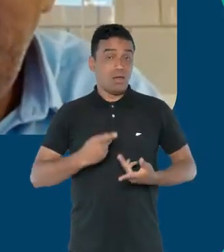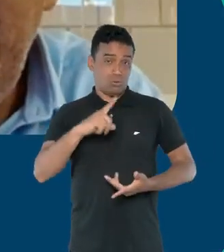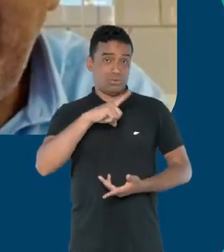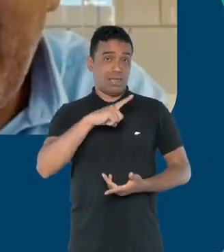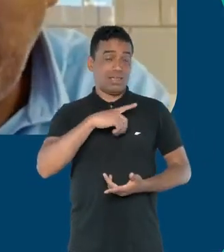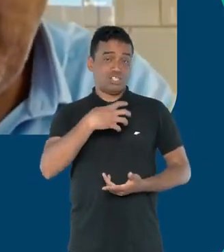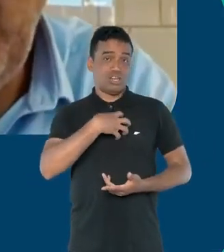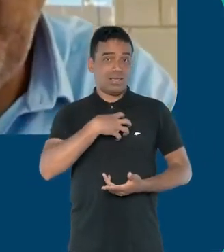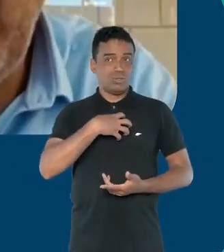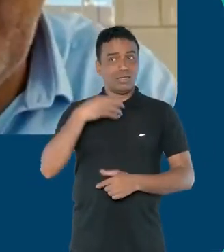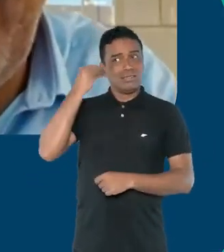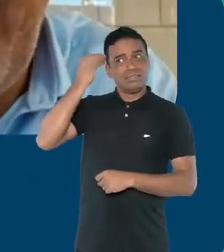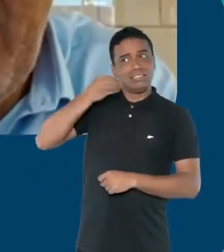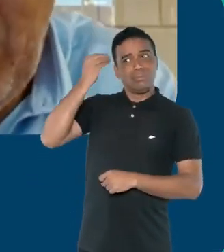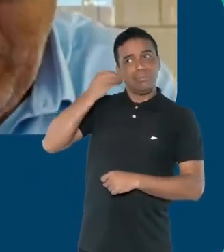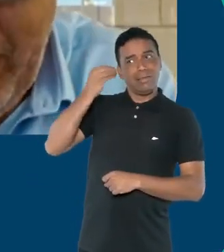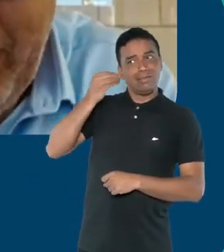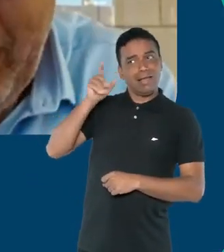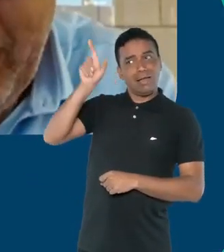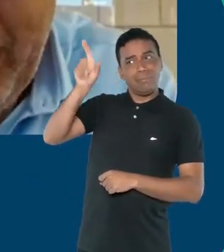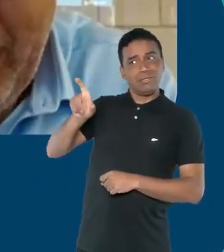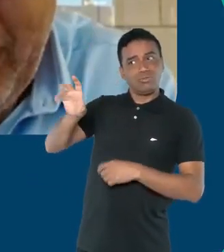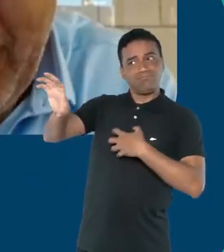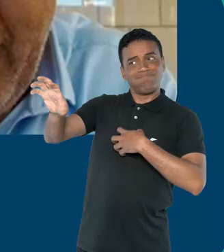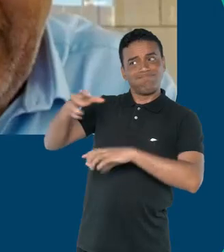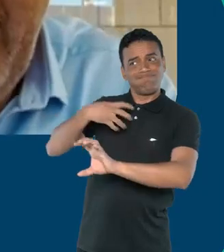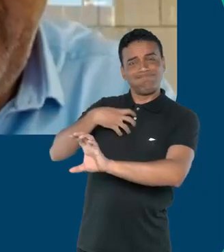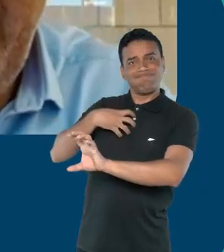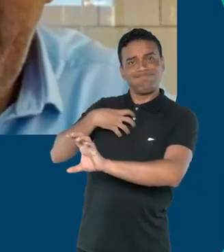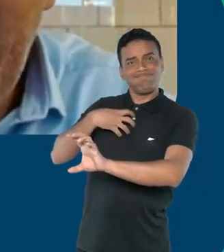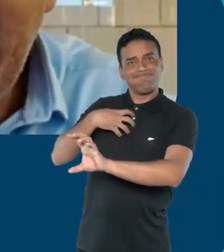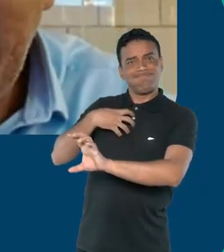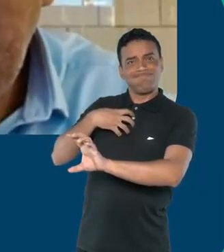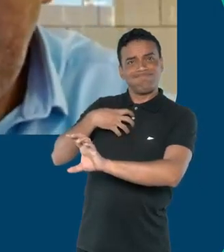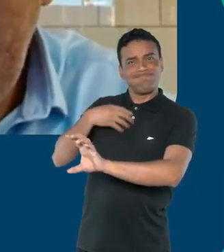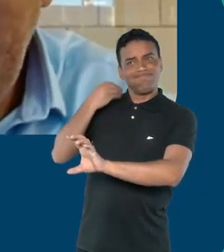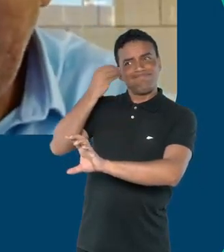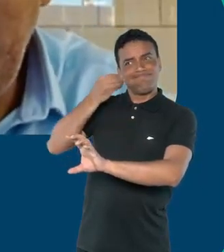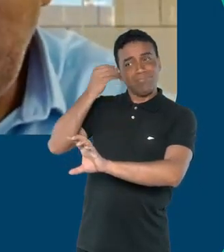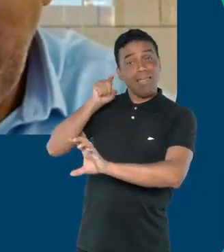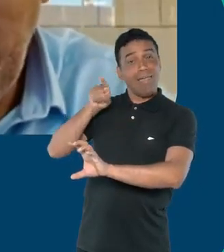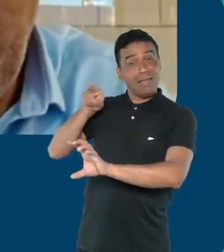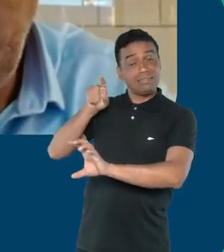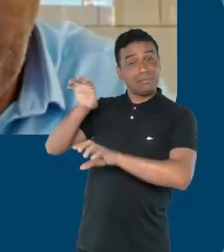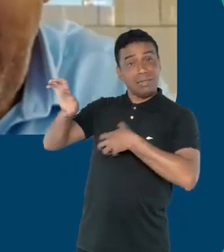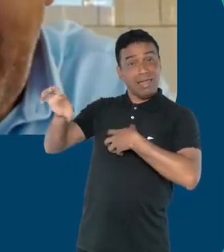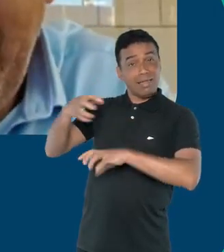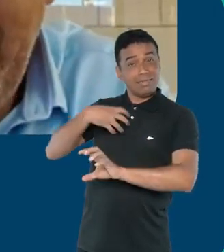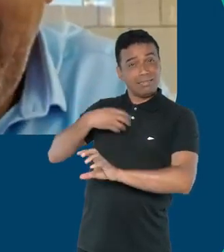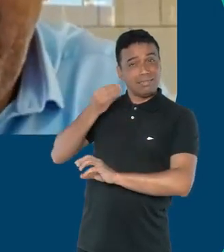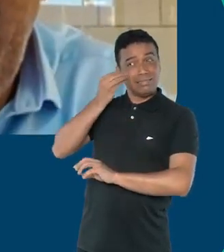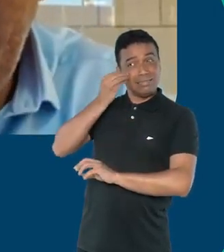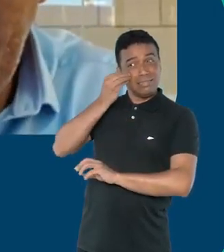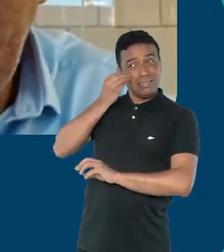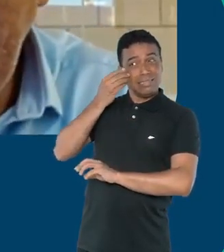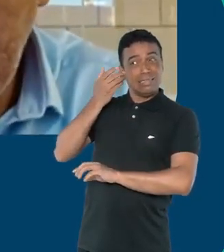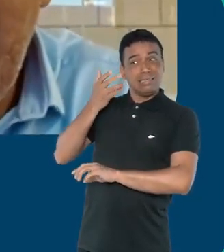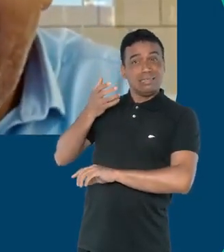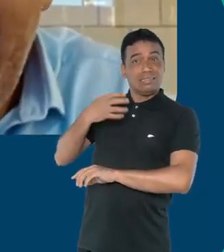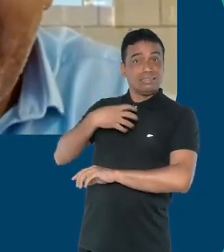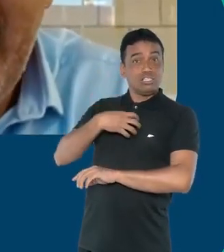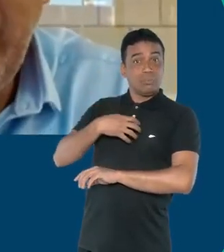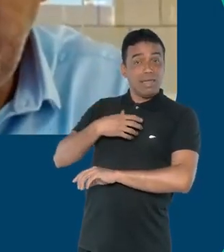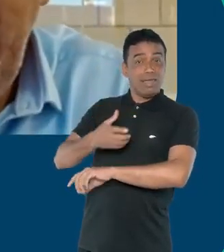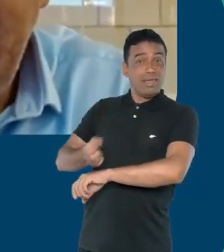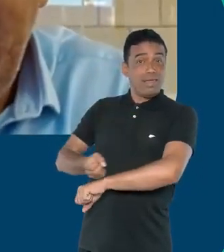de experimentar o sentimento alheio. E essa experiência do sentimento alheio, ela